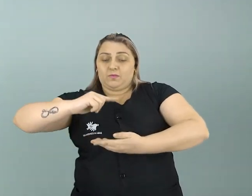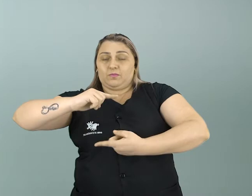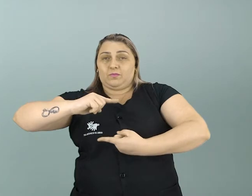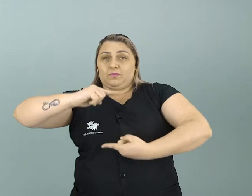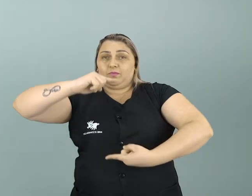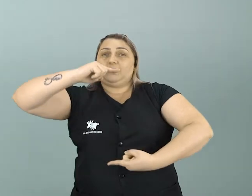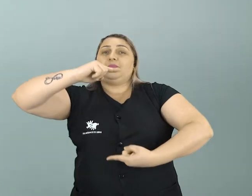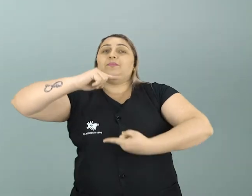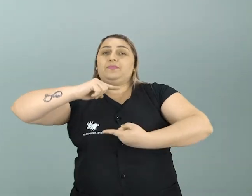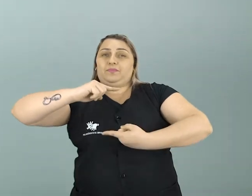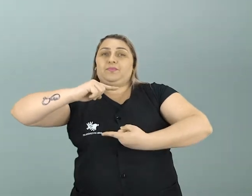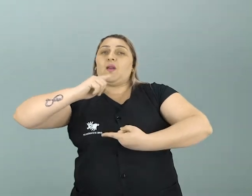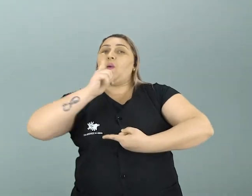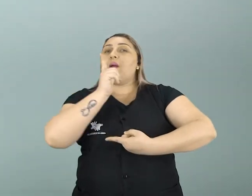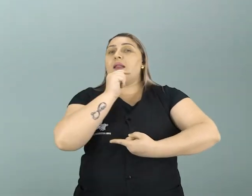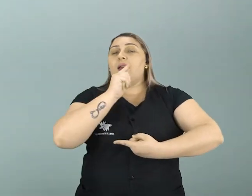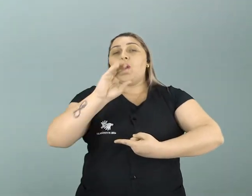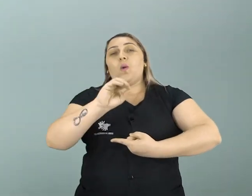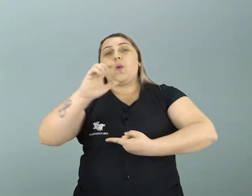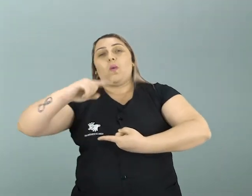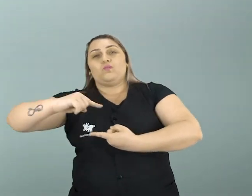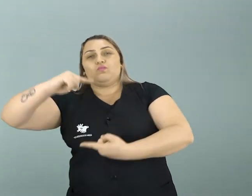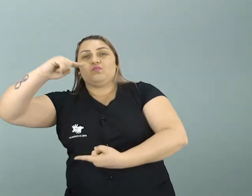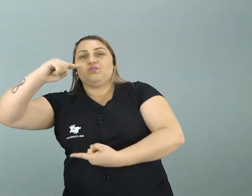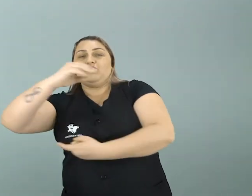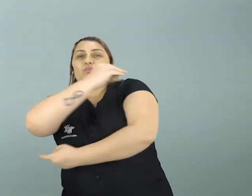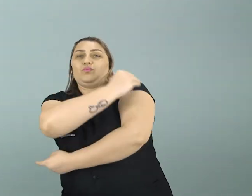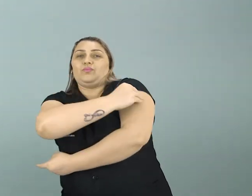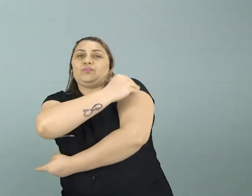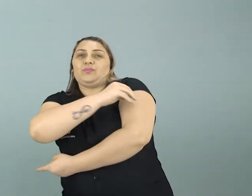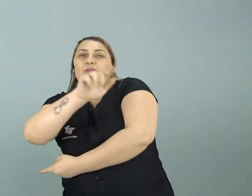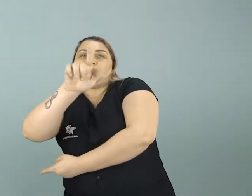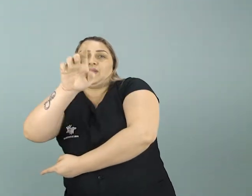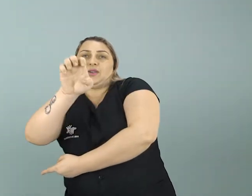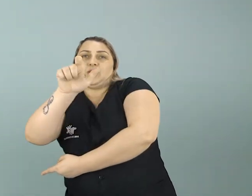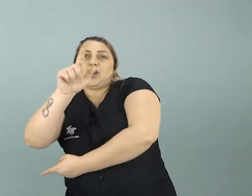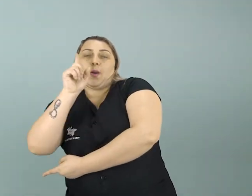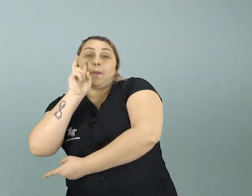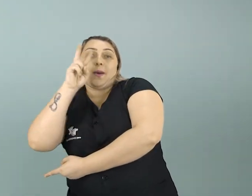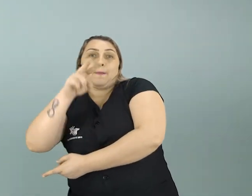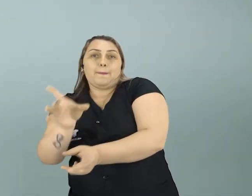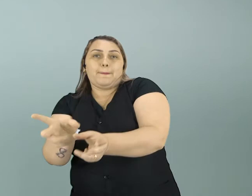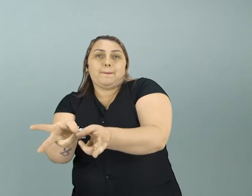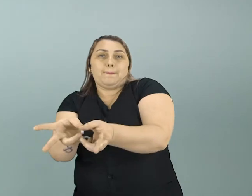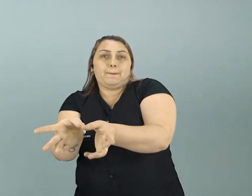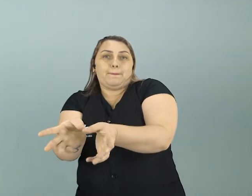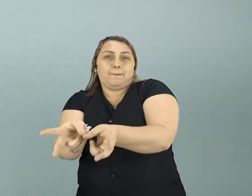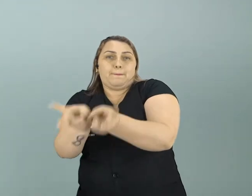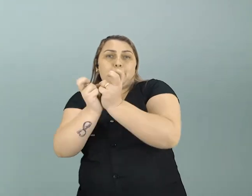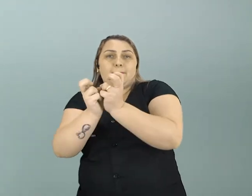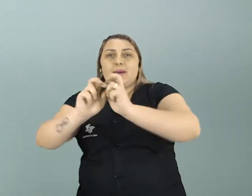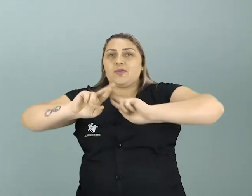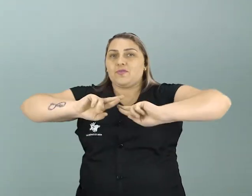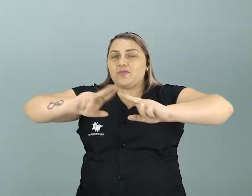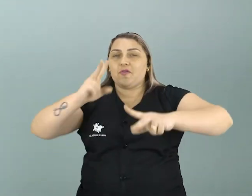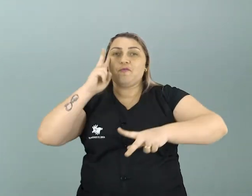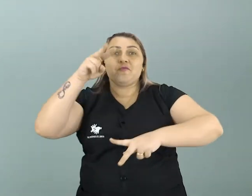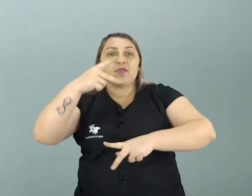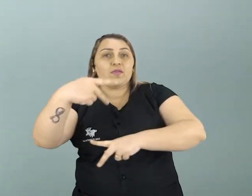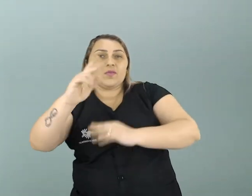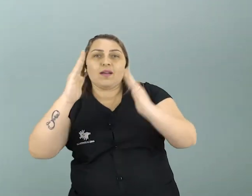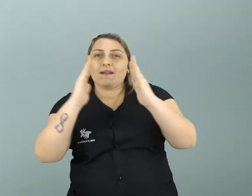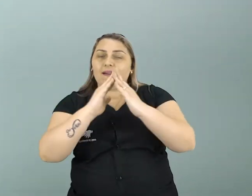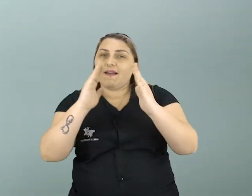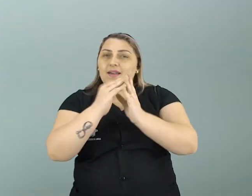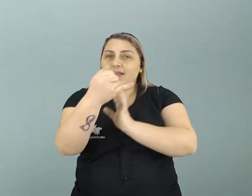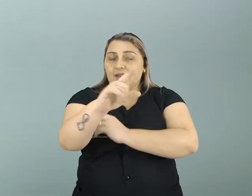gel ou um frasco de álcool em líquido, para você ver a diferença. Você pode olhar aí na sua casa se